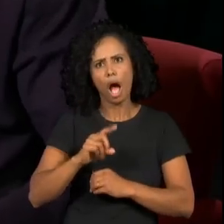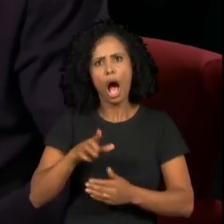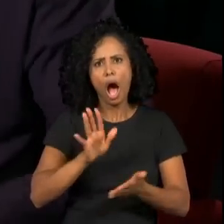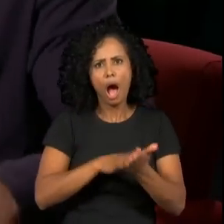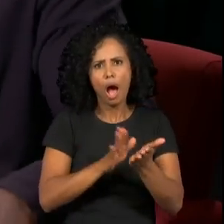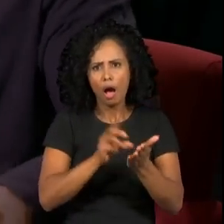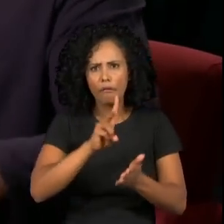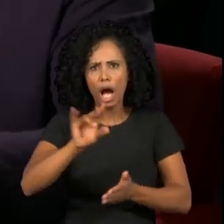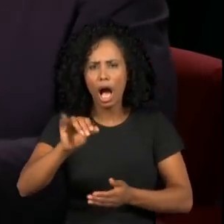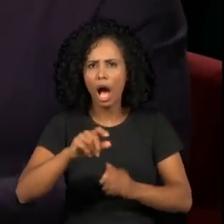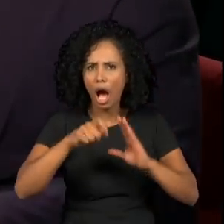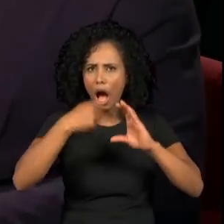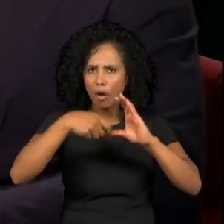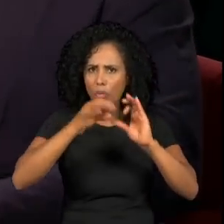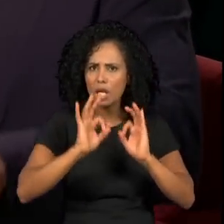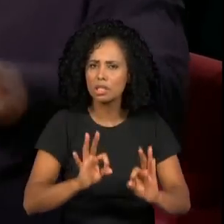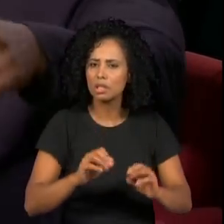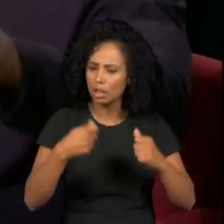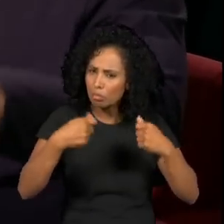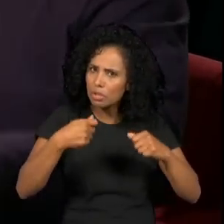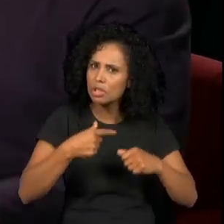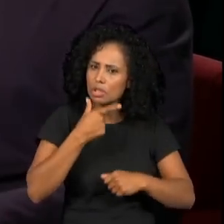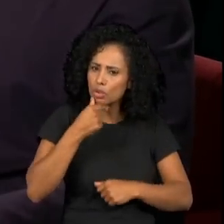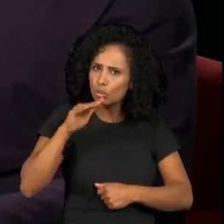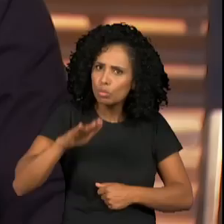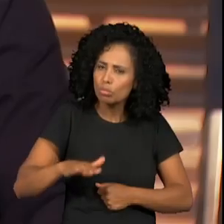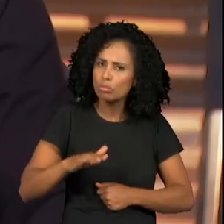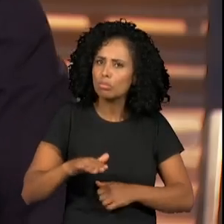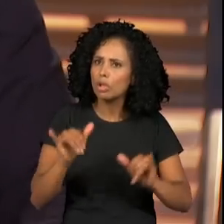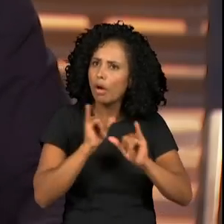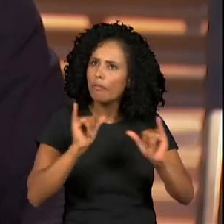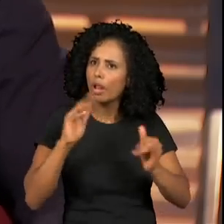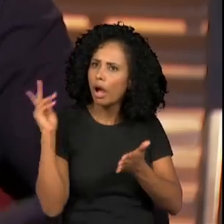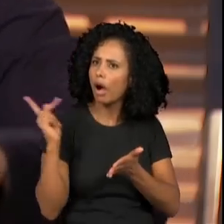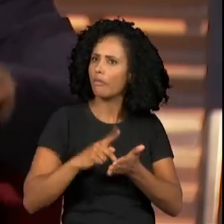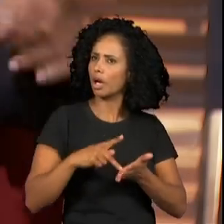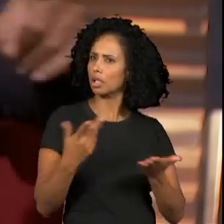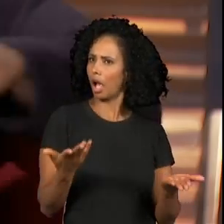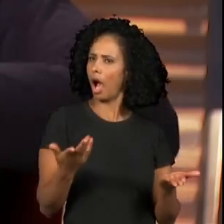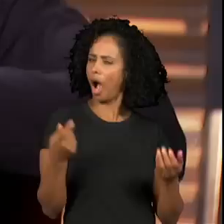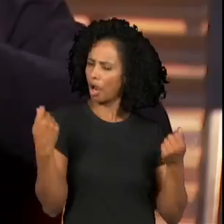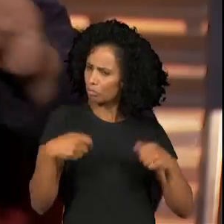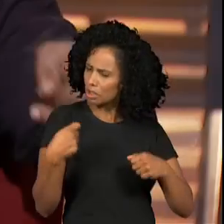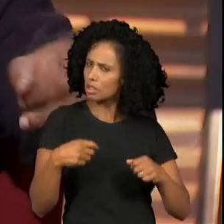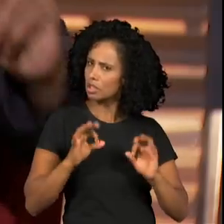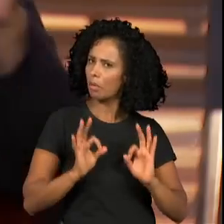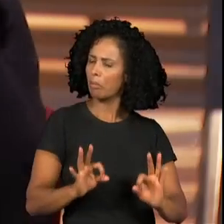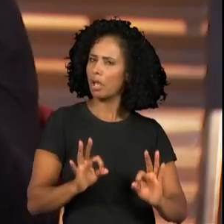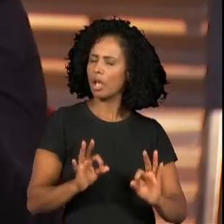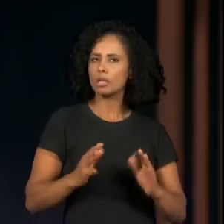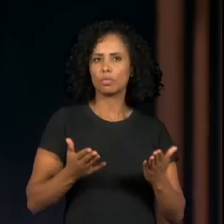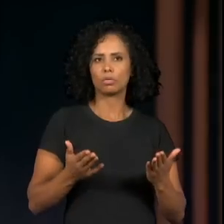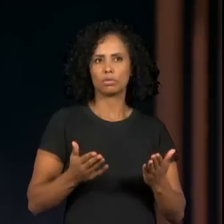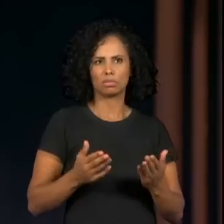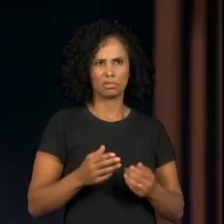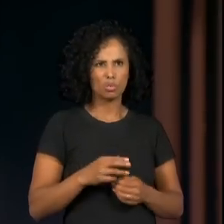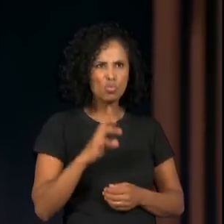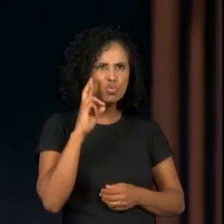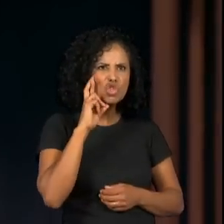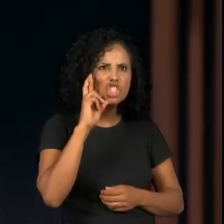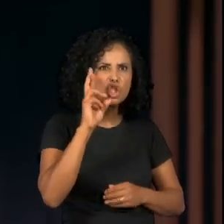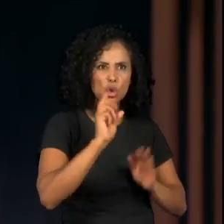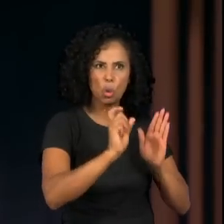fazer. A gente acha que tem que mostrar esse moleque aí falando a verdade, porque muito moleque está aqui e tal, não sei o quê, podia estar fazendo uma outra coisa, não sei o quê. Ele te